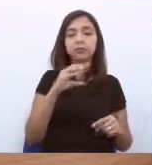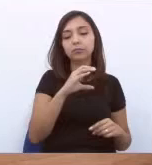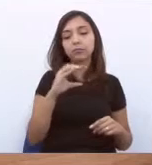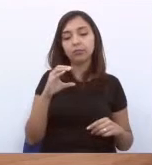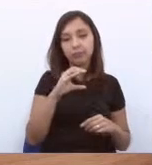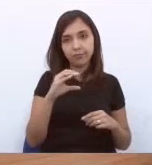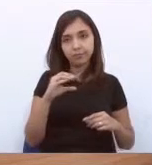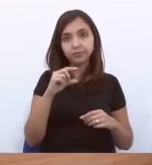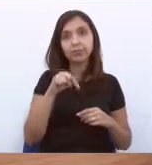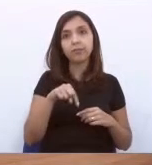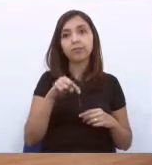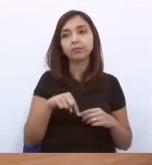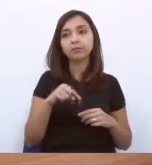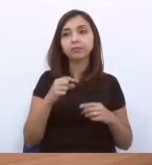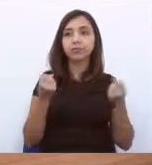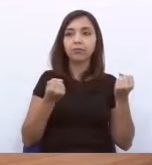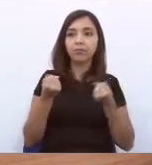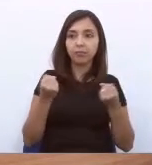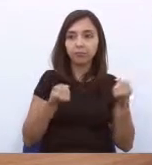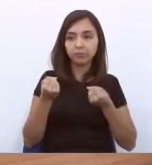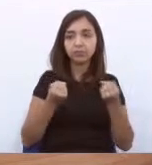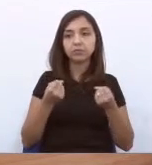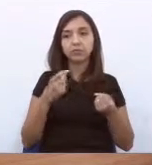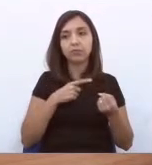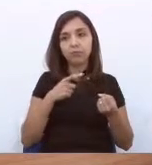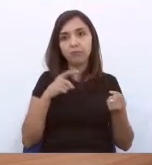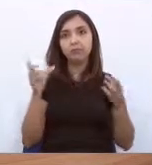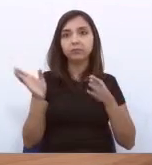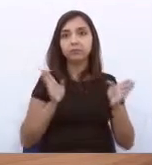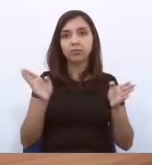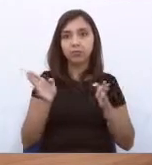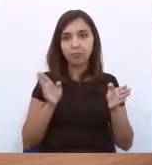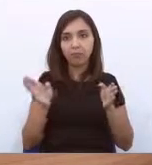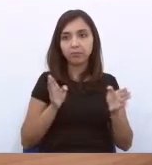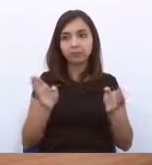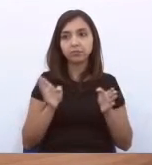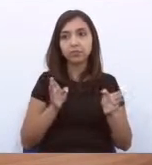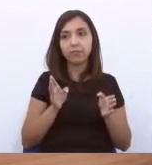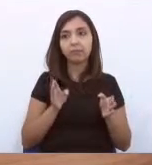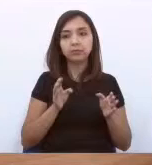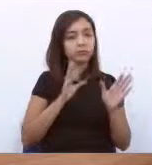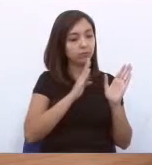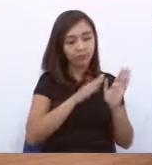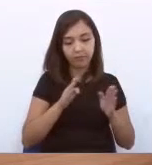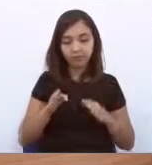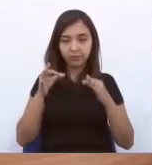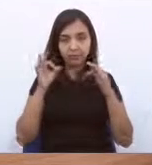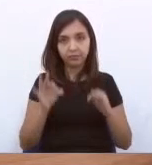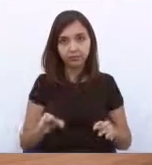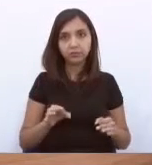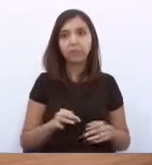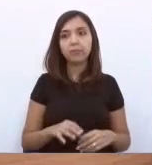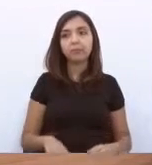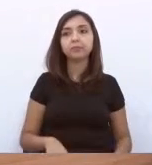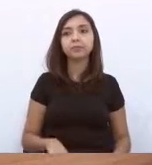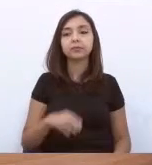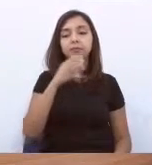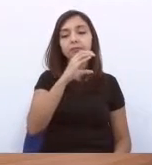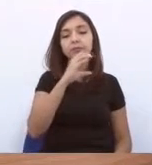nossos, os seus veículos têm a sua acessibilidade em ordem. E a